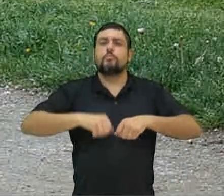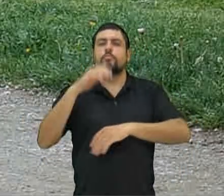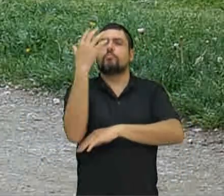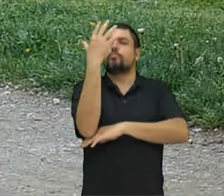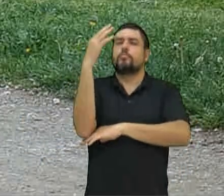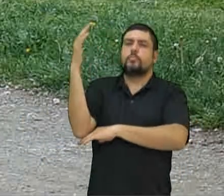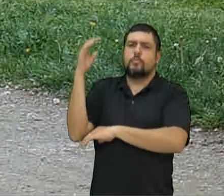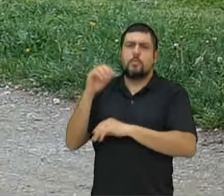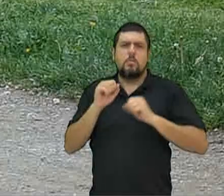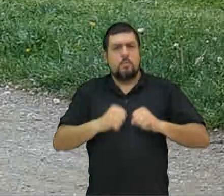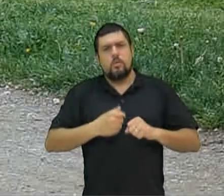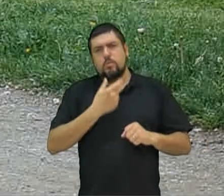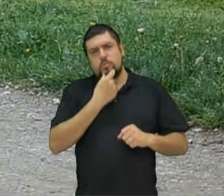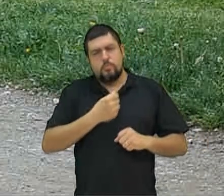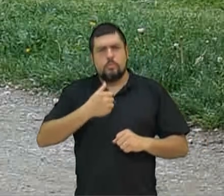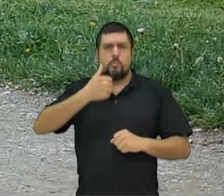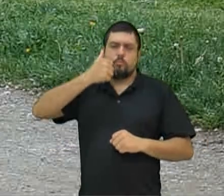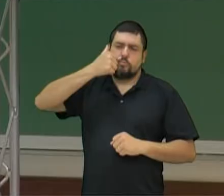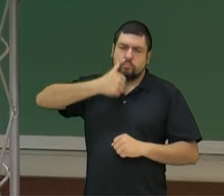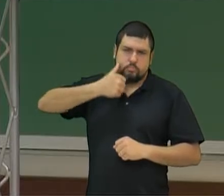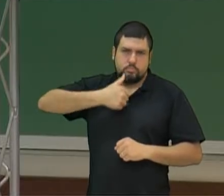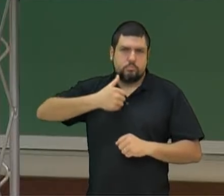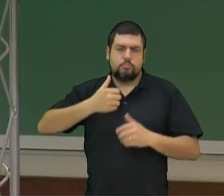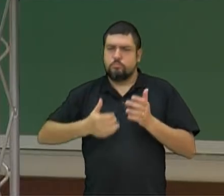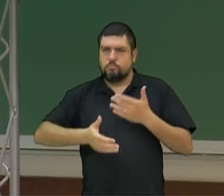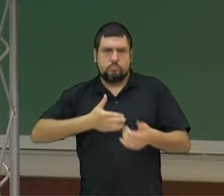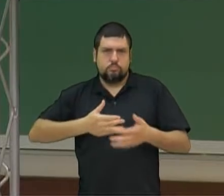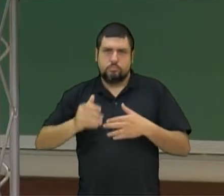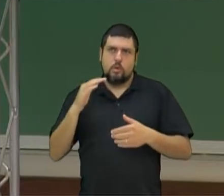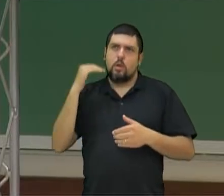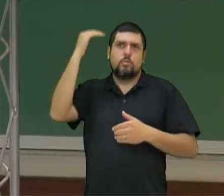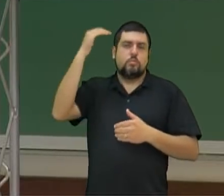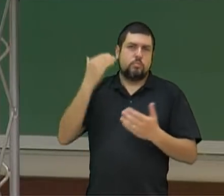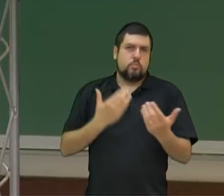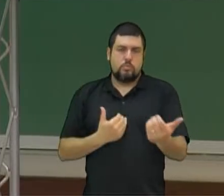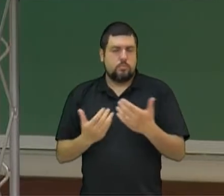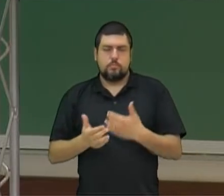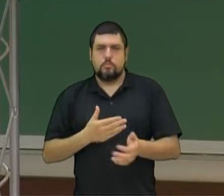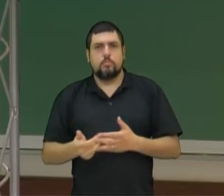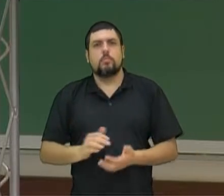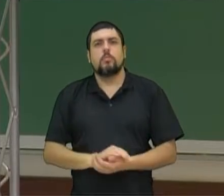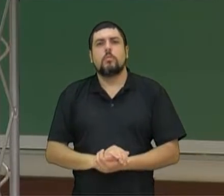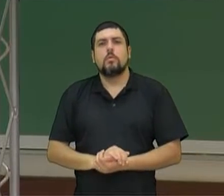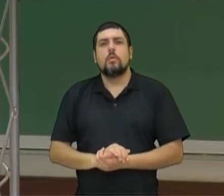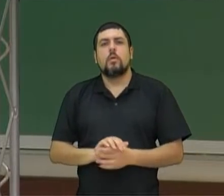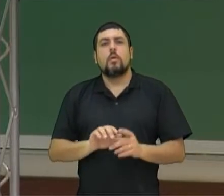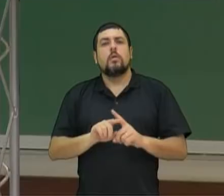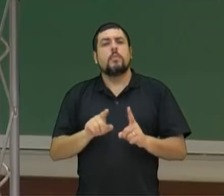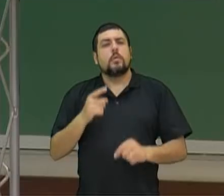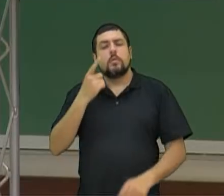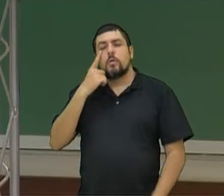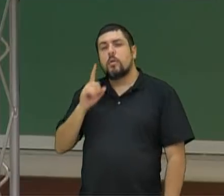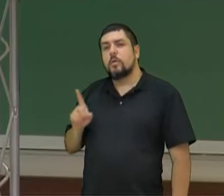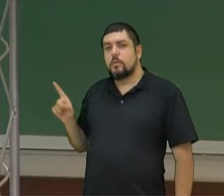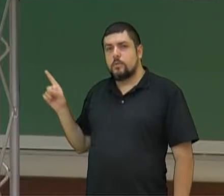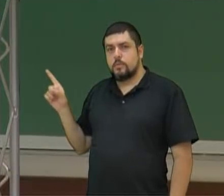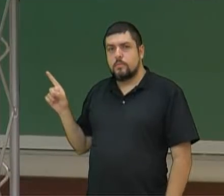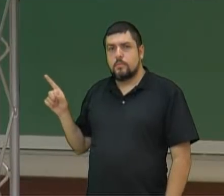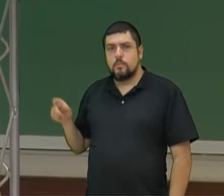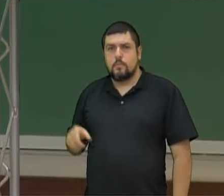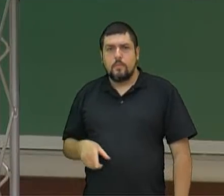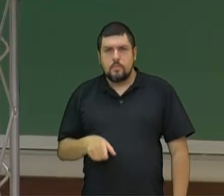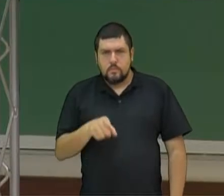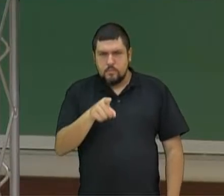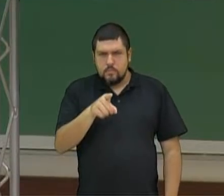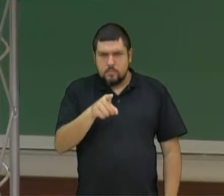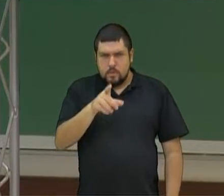menina, poderia ser um adulto, independente disso. Vamos ver o que a gente está perguntando. Você já andou de